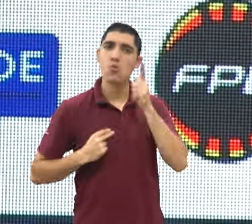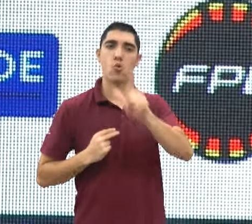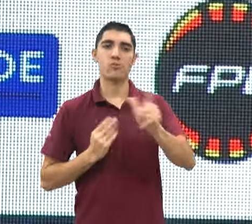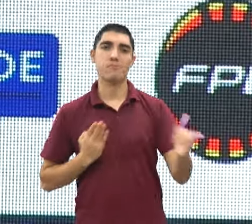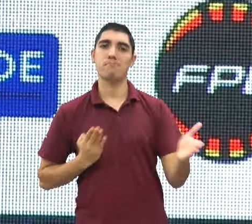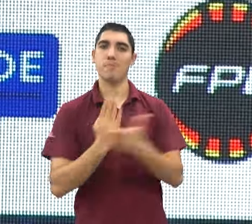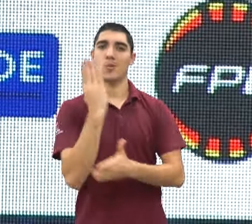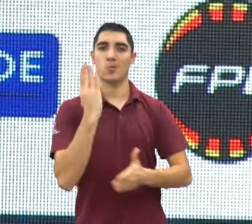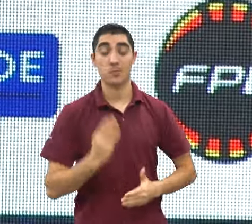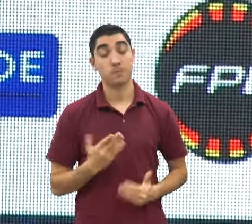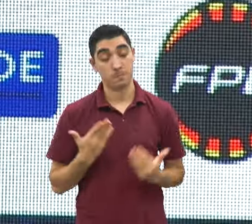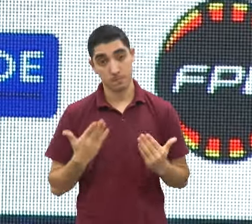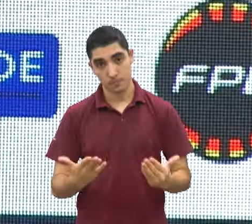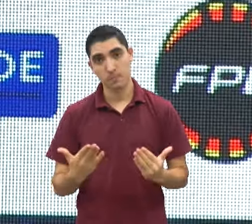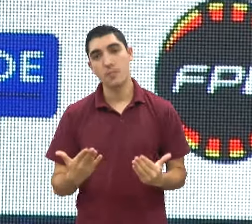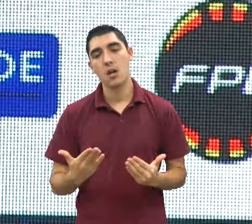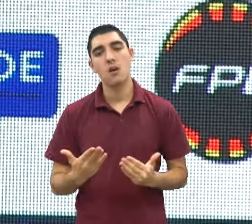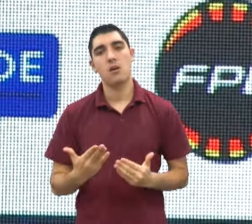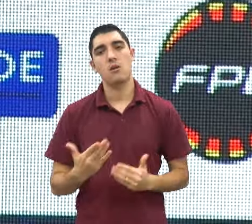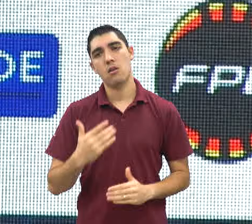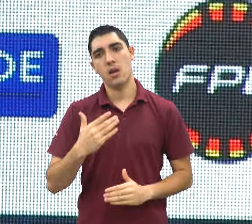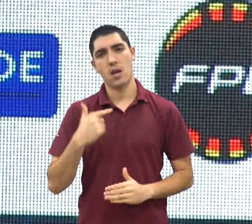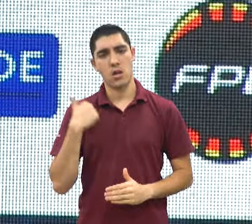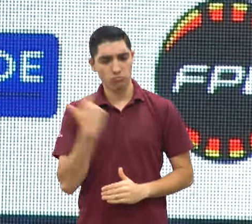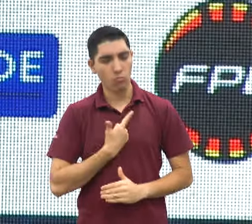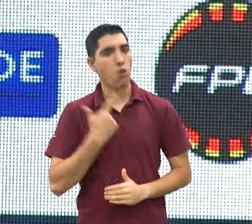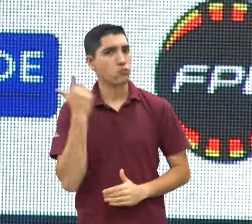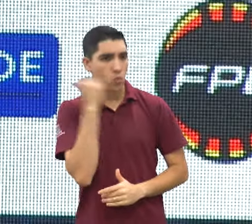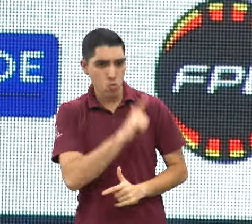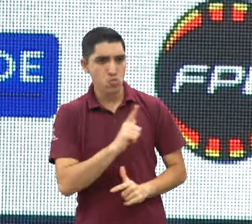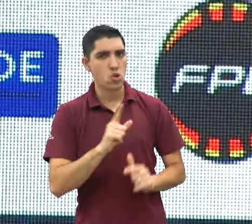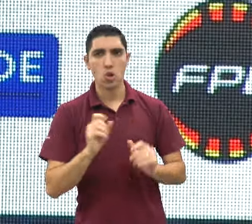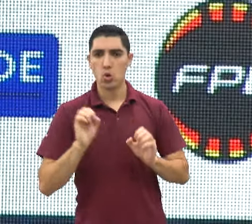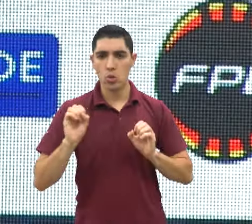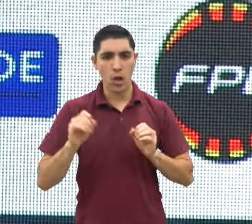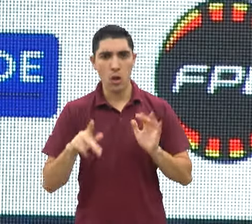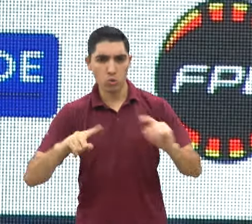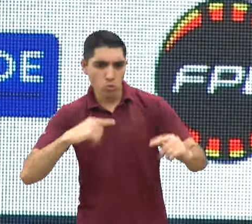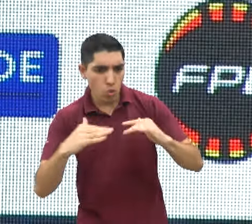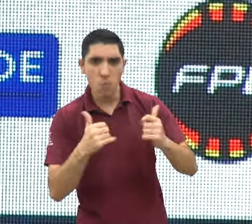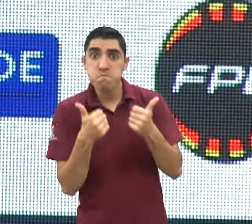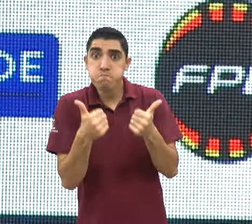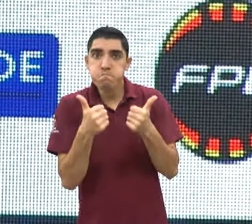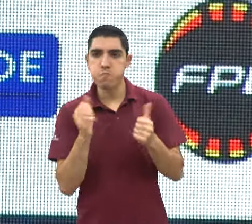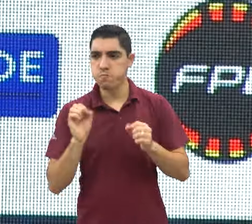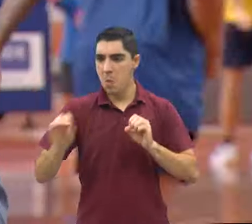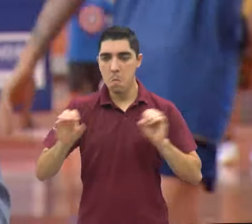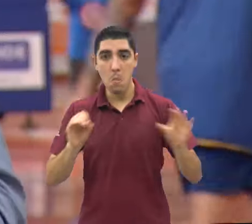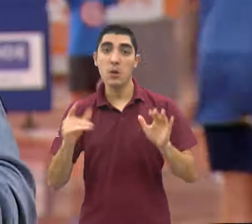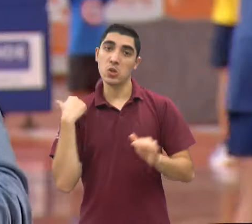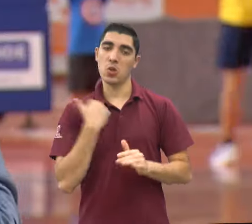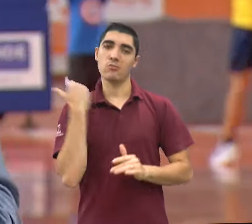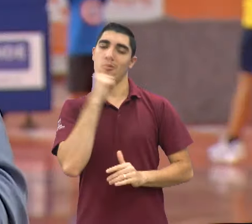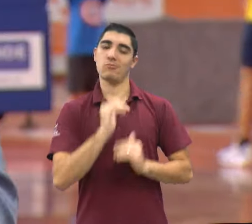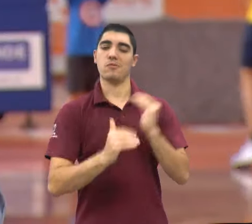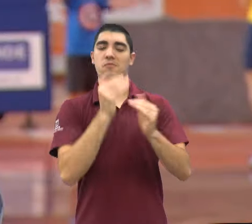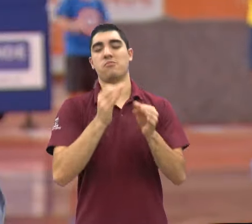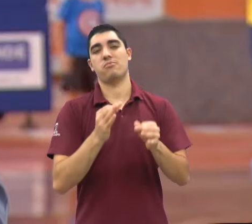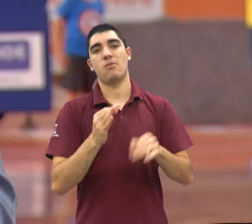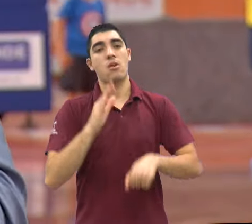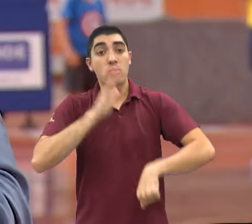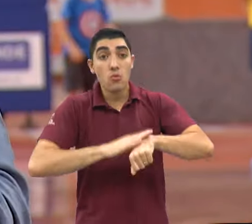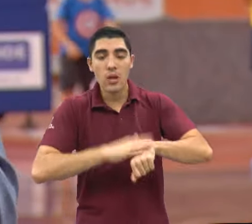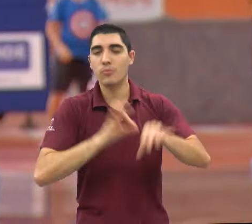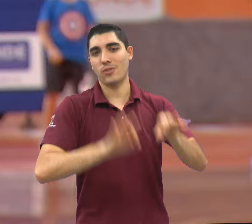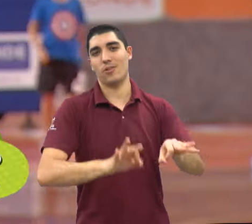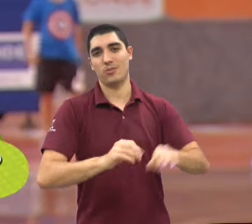gente vem fazendo grandes jogos e a gente acho que cresceu no momento certo da competição. O técnico Regis Marrelli disse